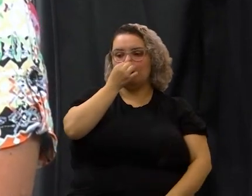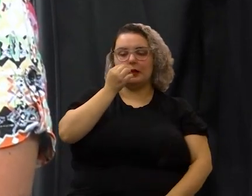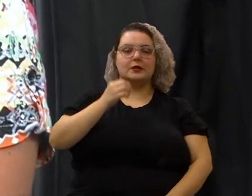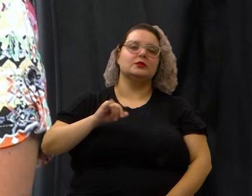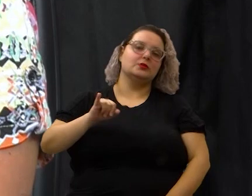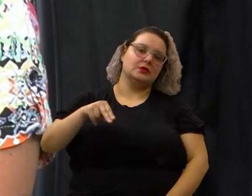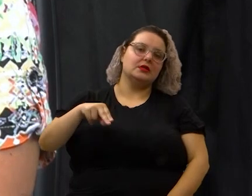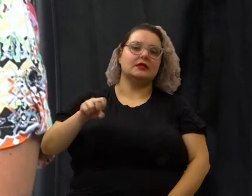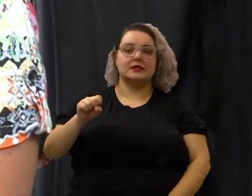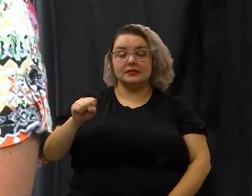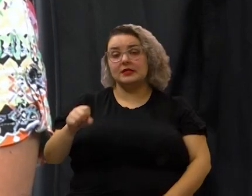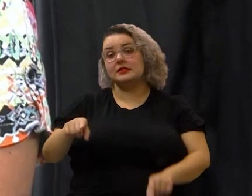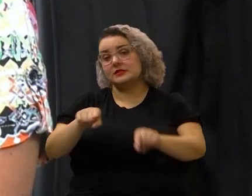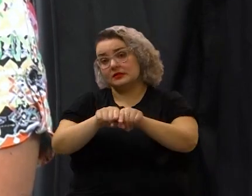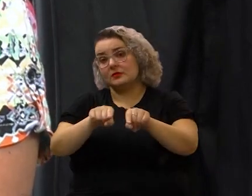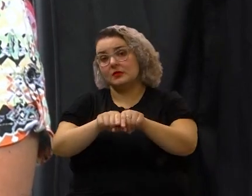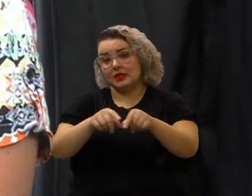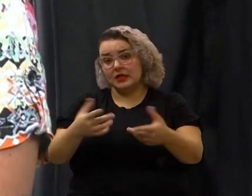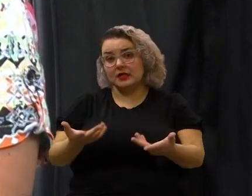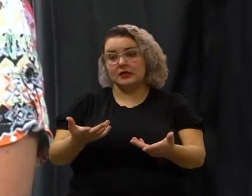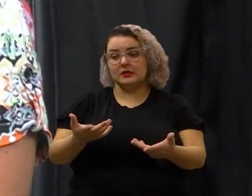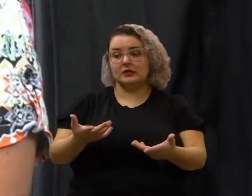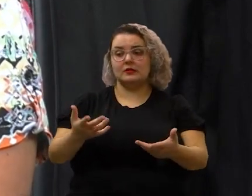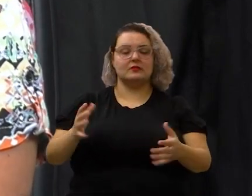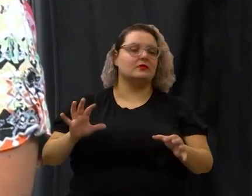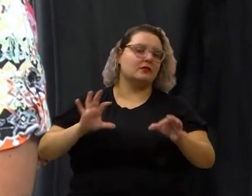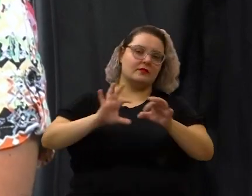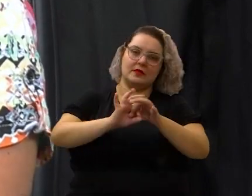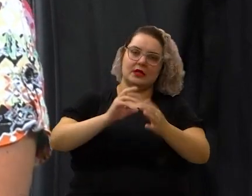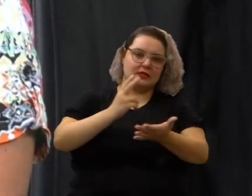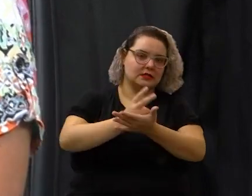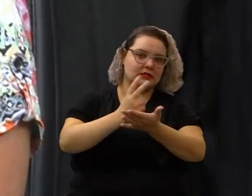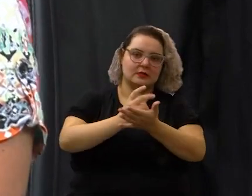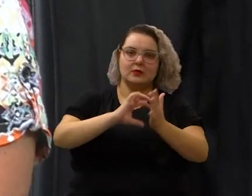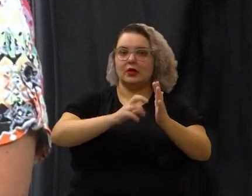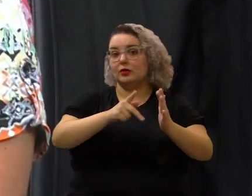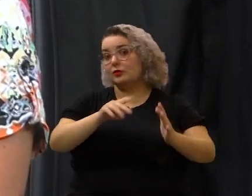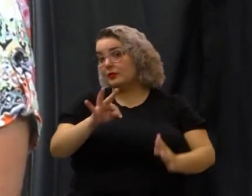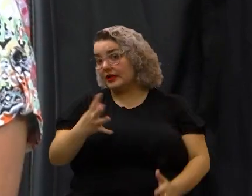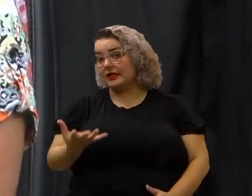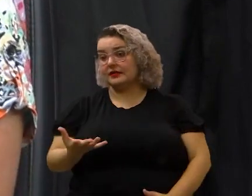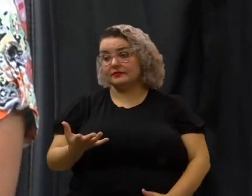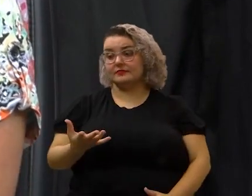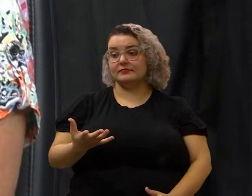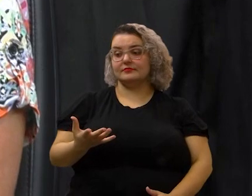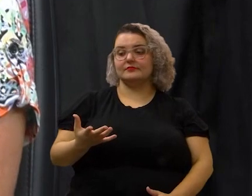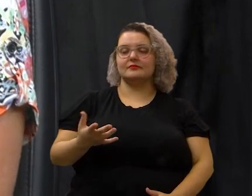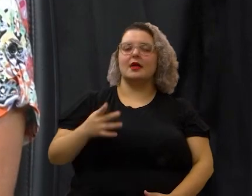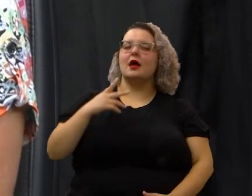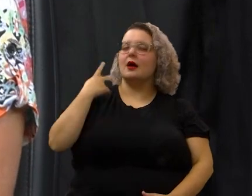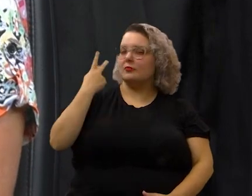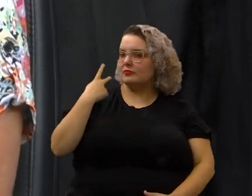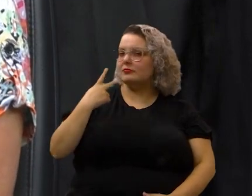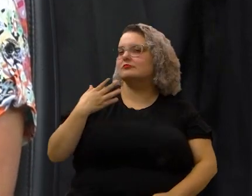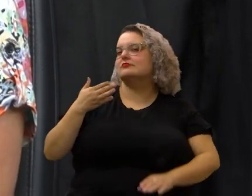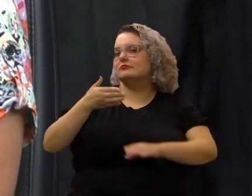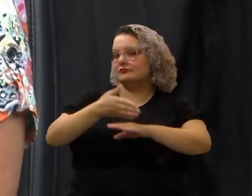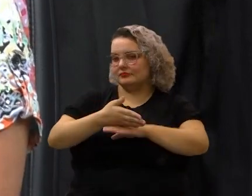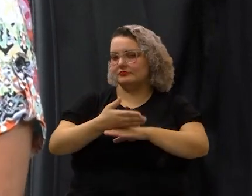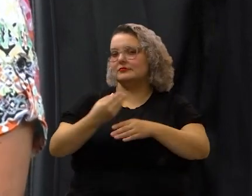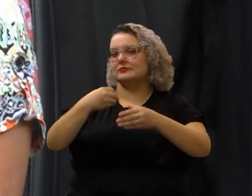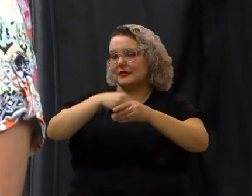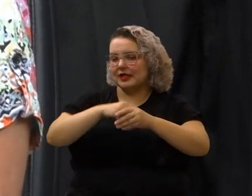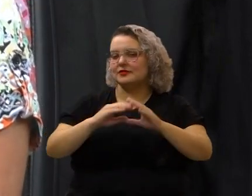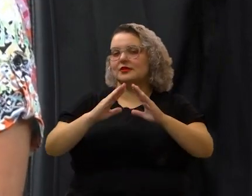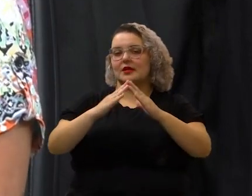do INSS, foi filiada no PT, então a política fazia parte de